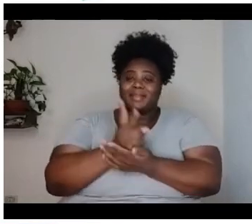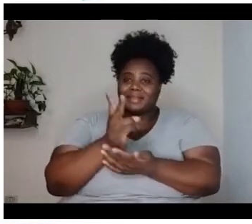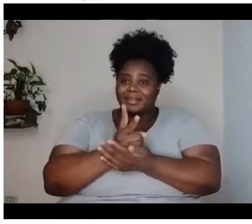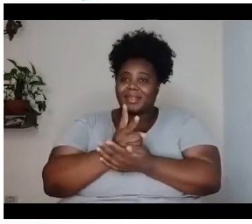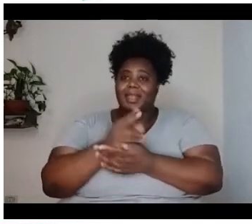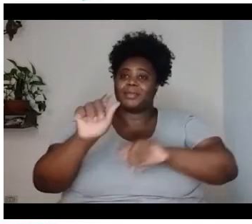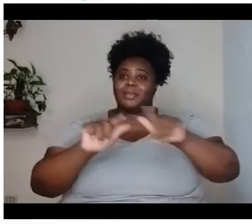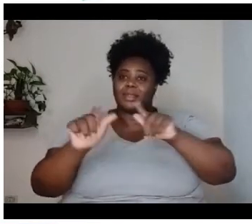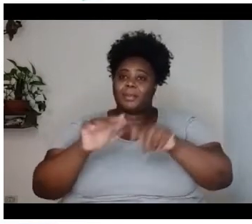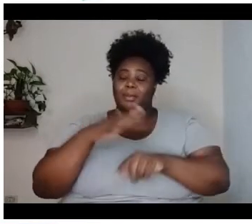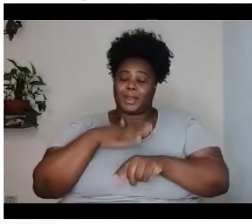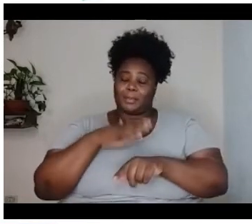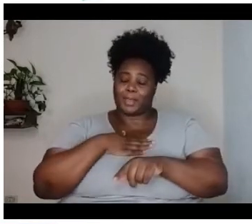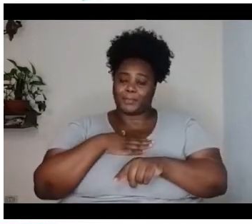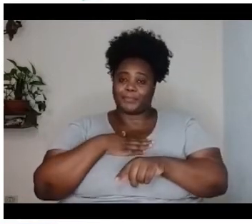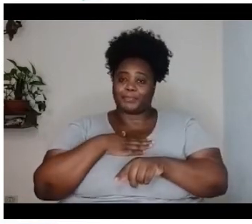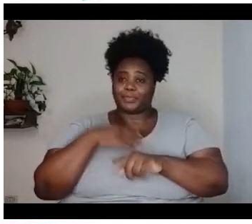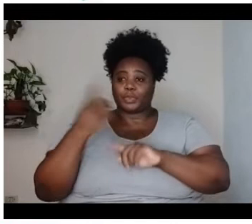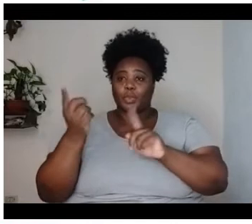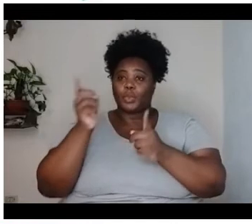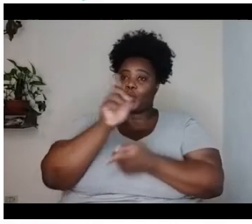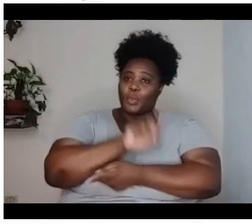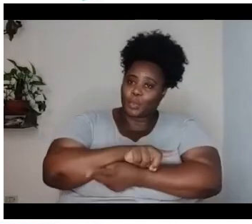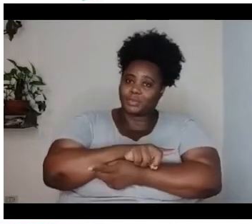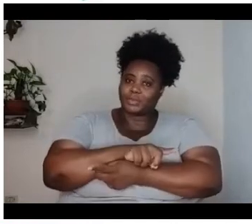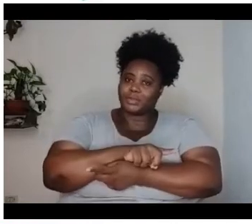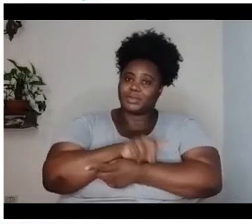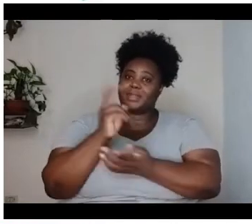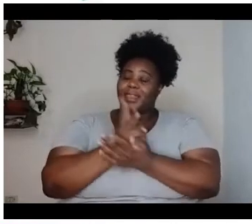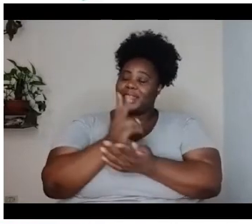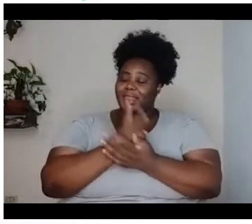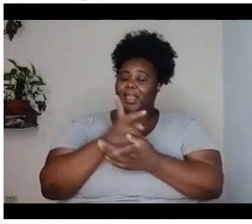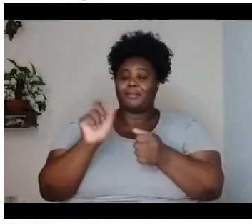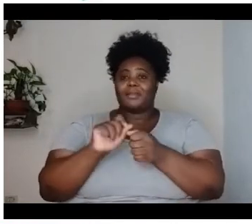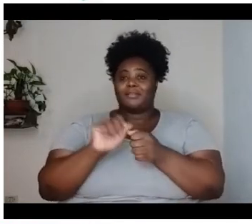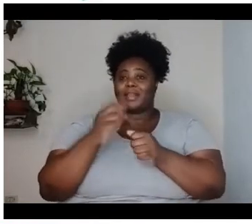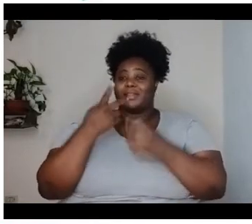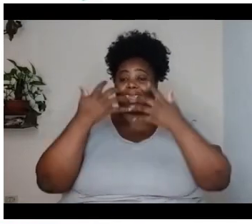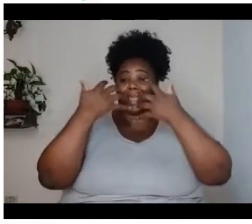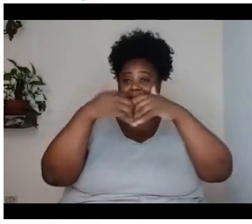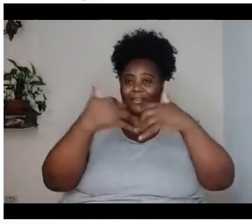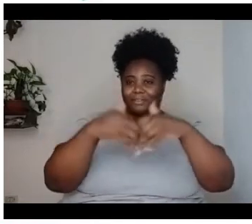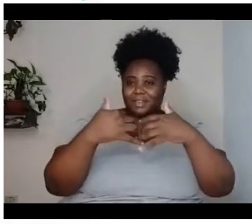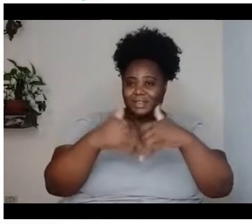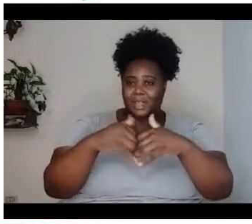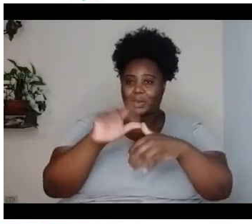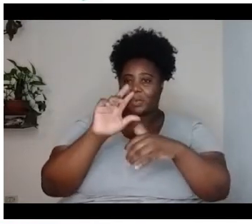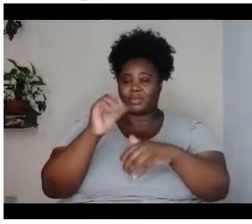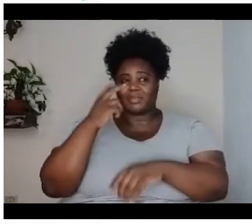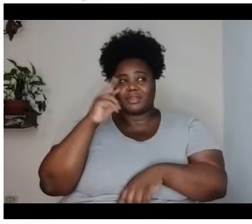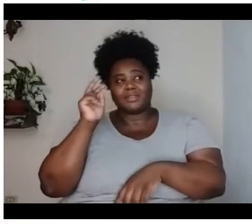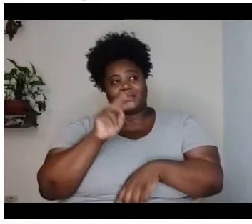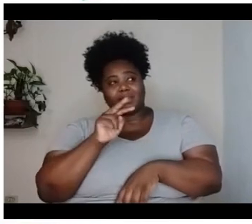serviço, para mim, do oposto. Ela sempre está a serviço ou da reflexão, né, de você olhar aquilo